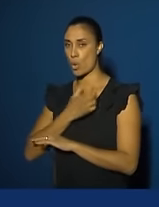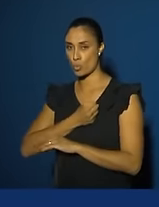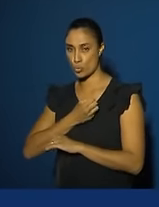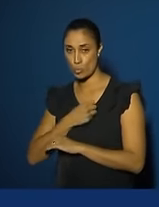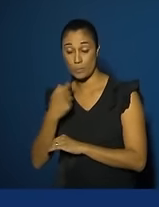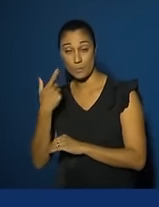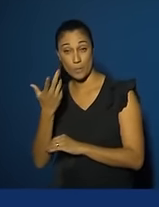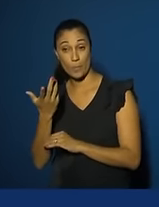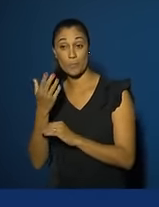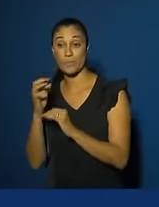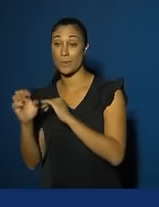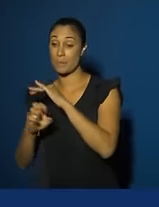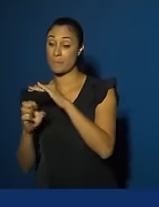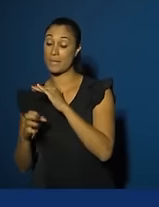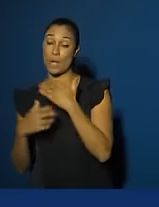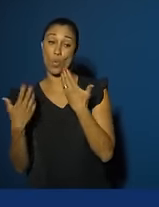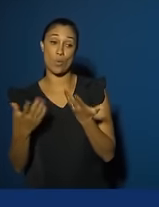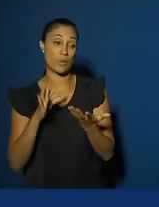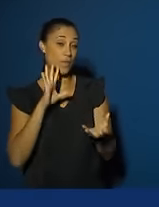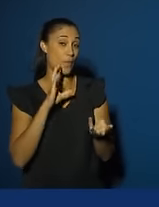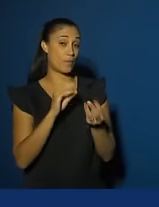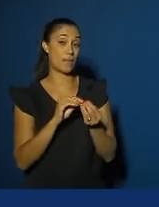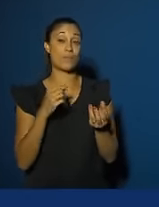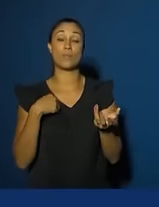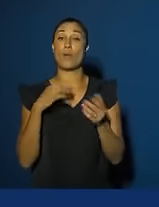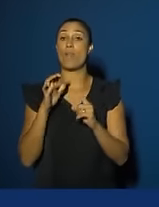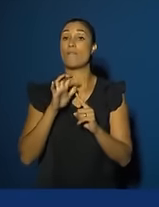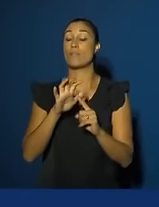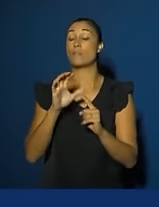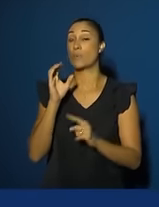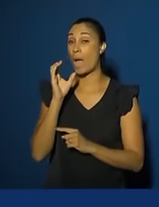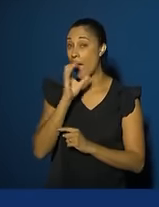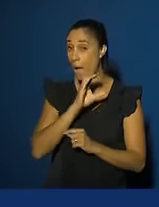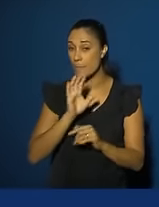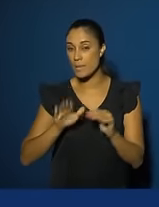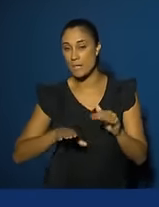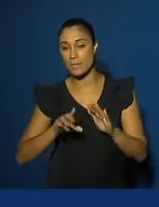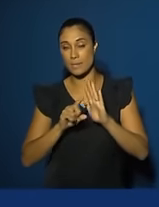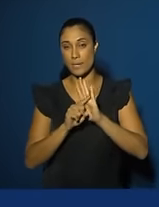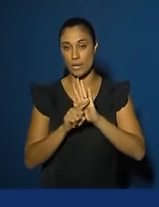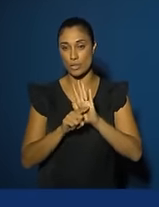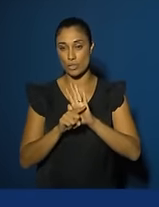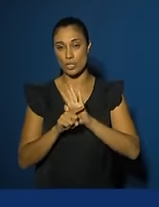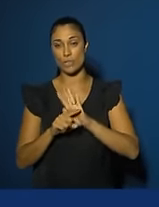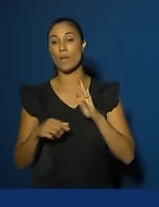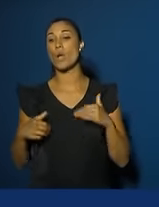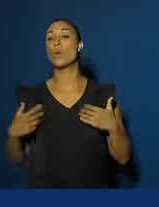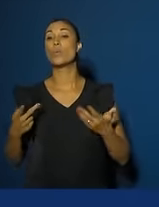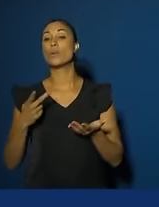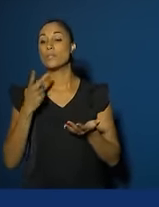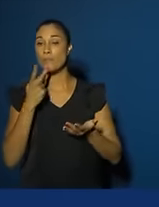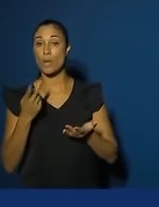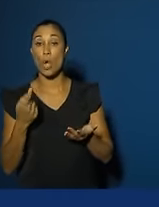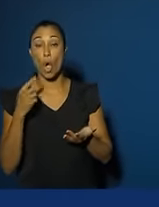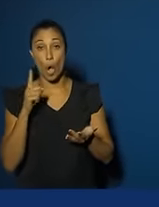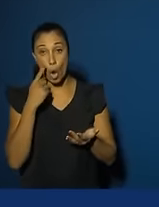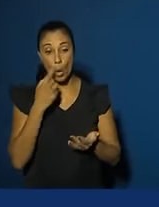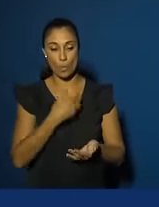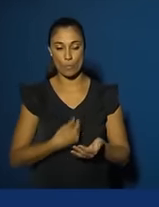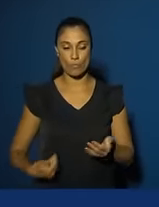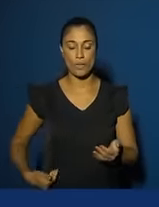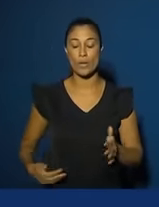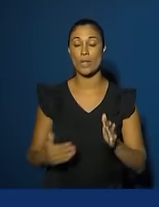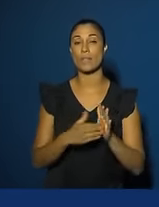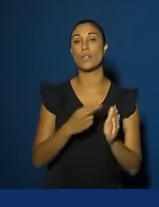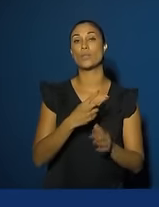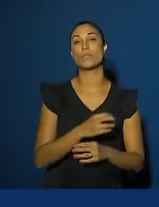mercado quando não entende o assunto ele realmente reage de uma forma muito rápida às vezes até negativa quando se falou olha este governo até o final